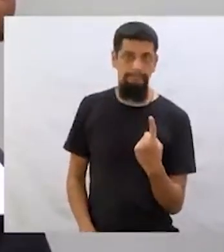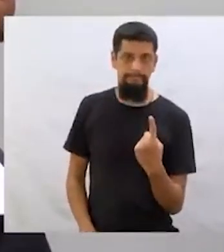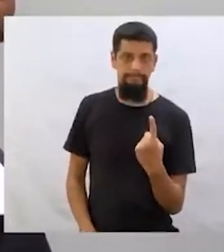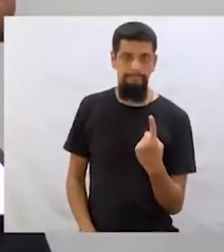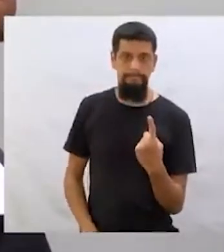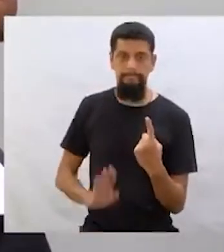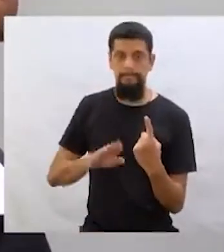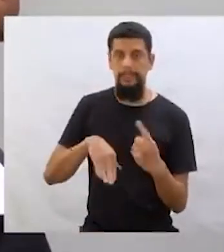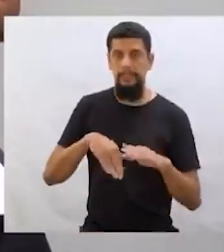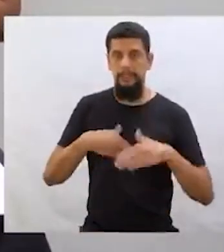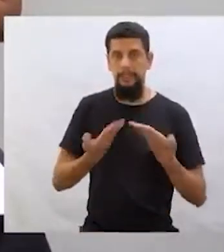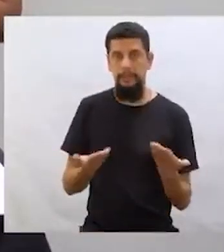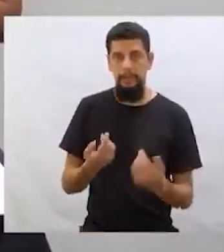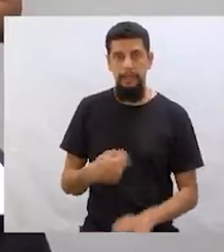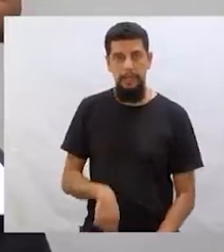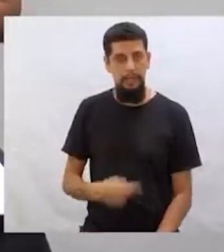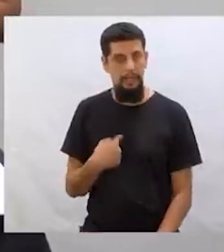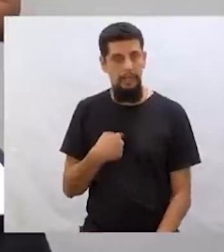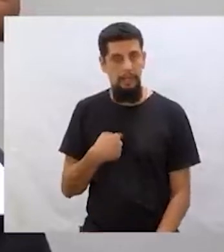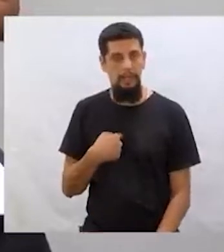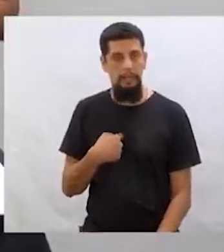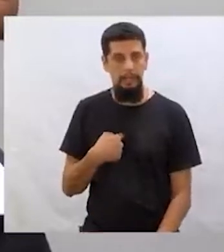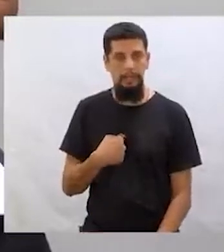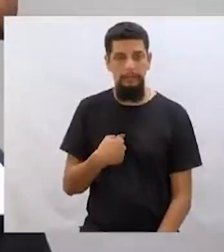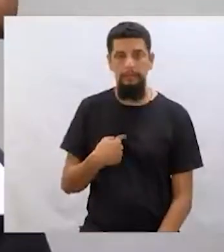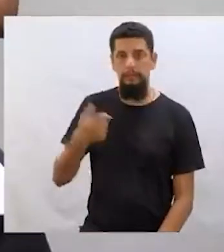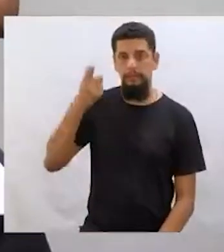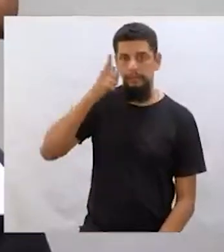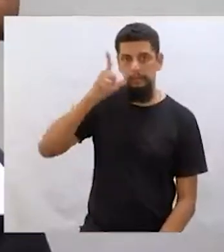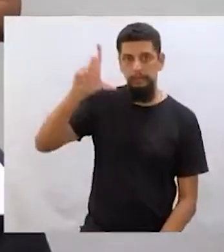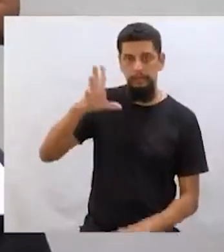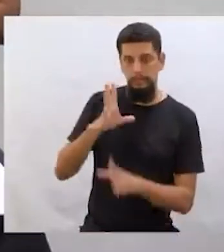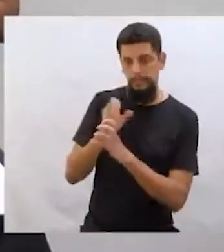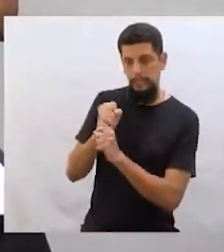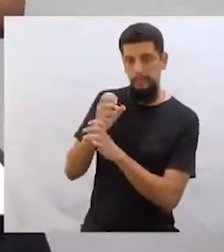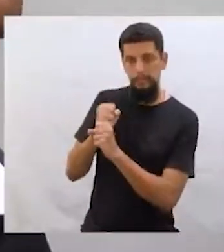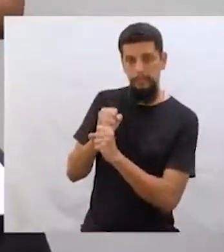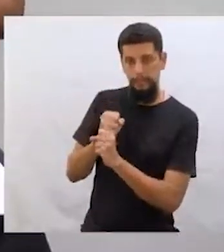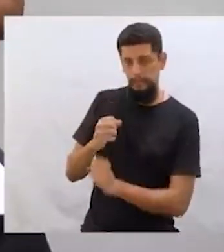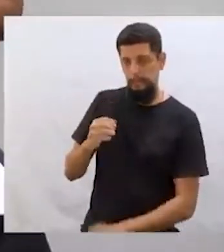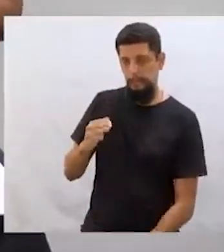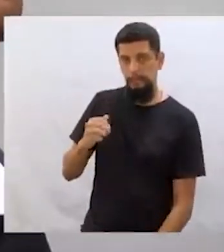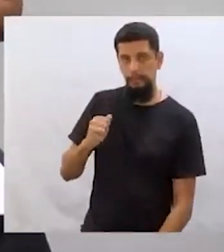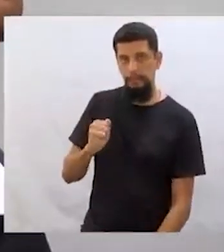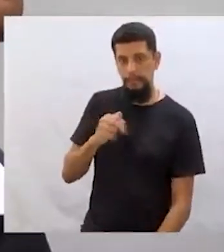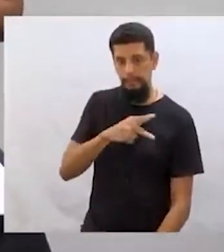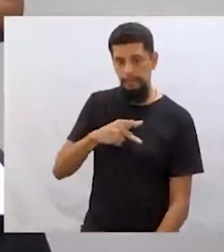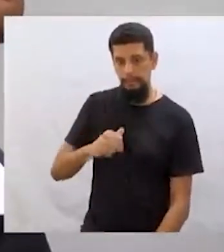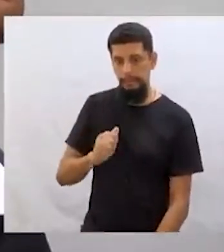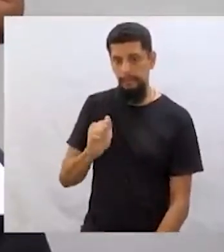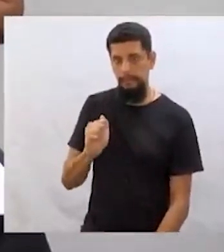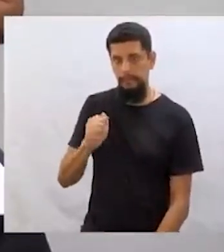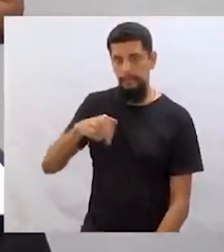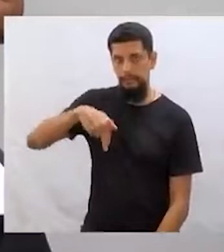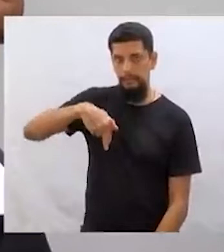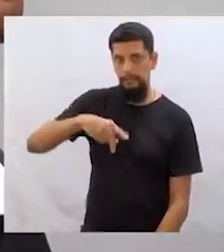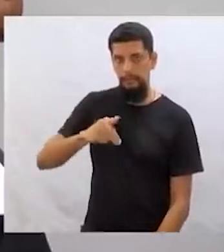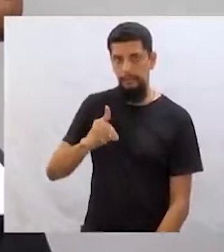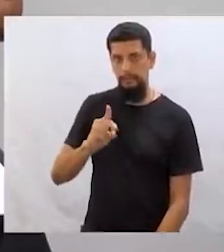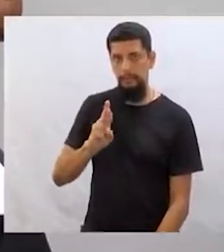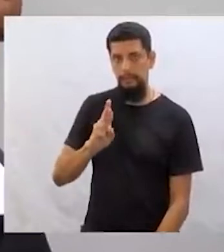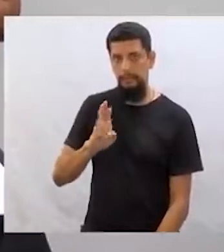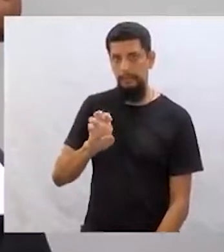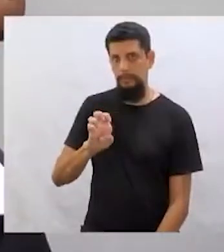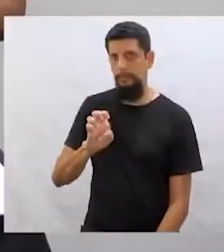1. Então, a primeira rodada... Ponto para a professora Andréia. É, porque... Eu só faltava